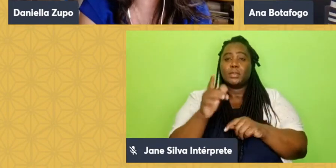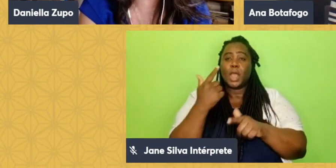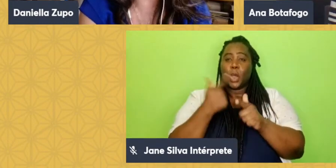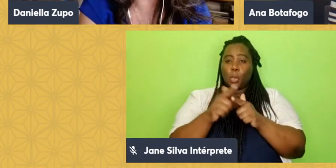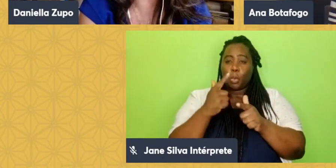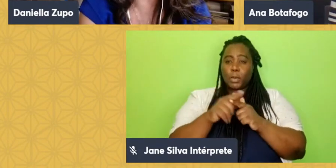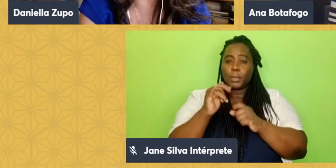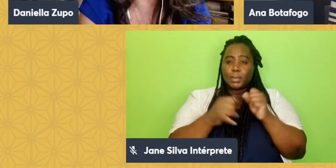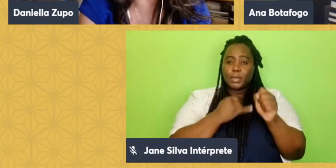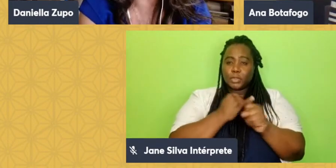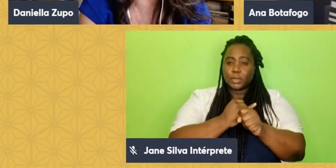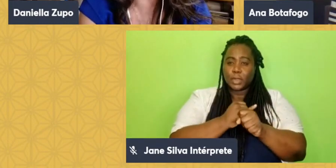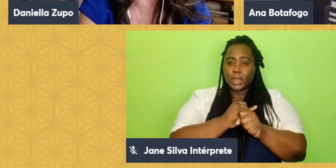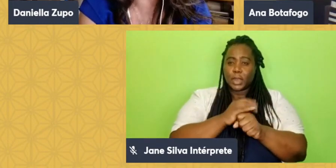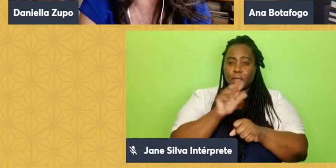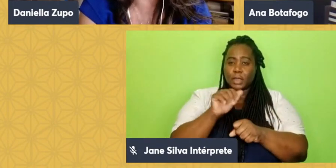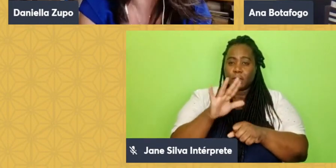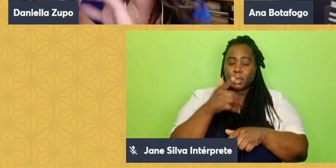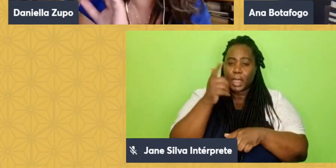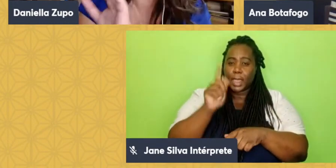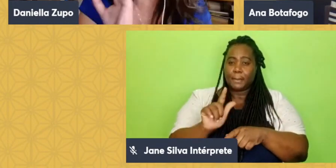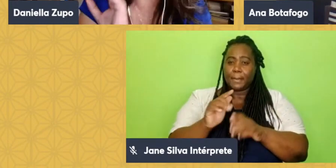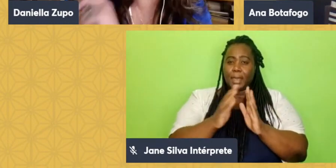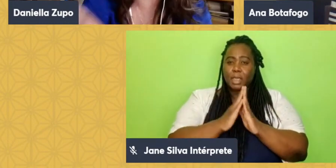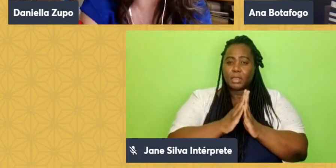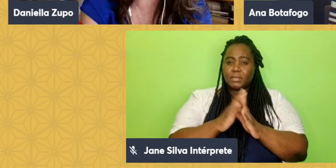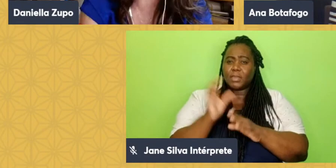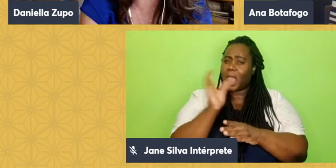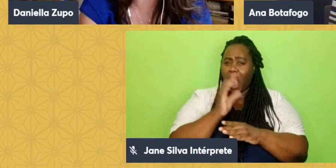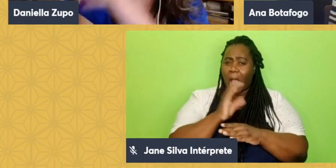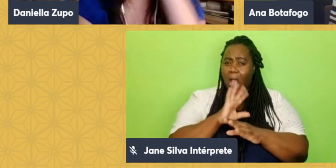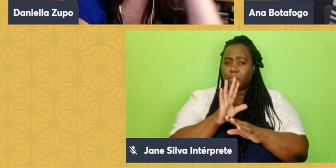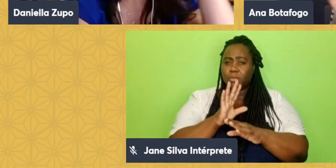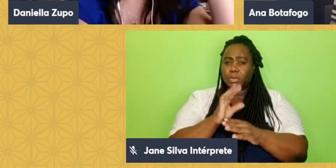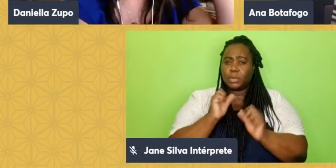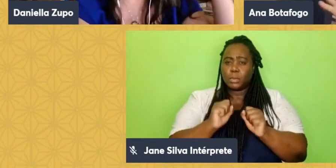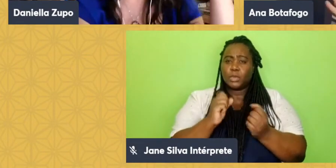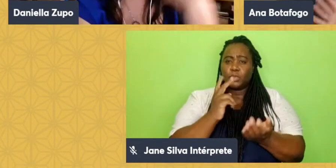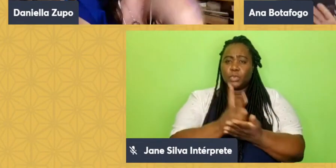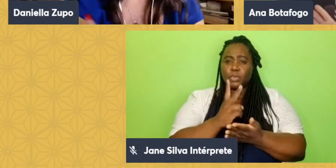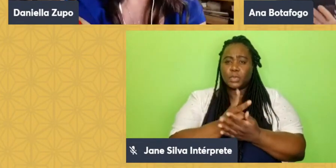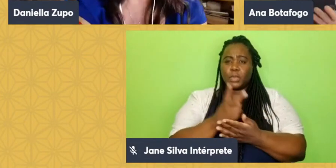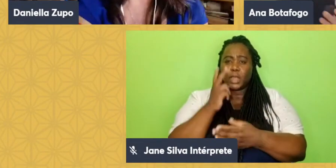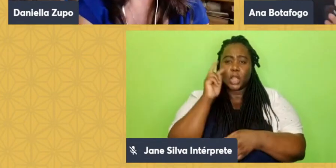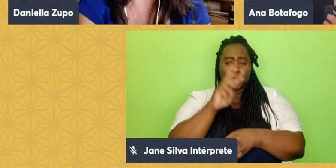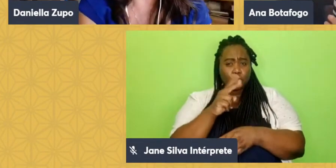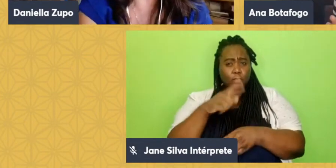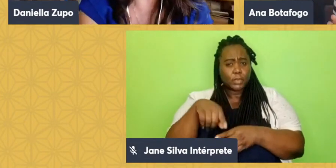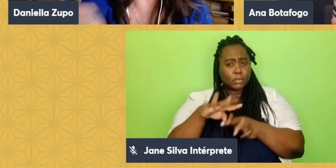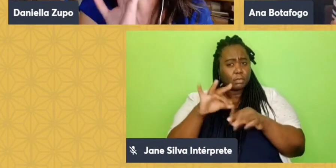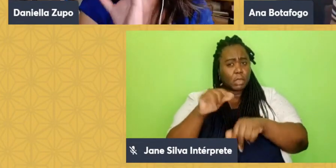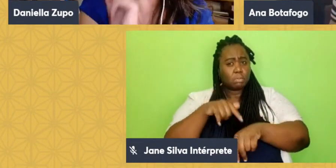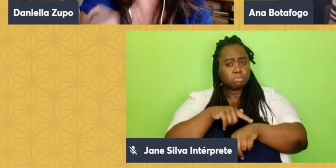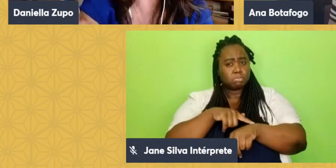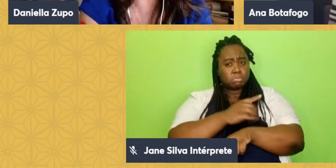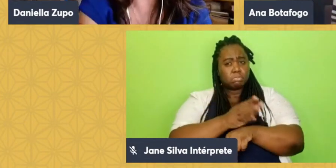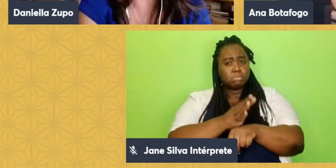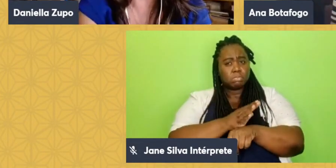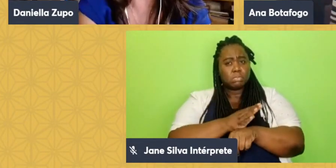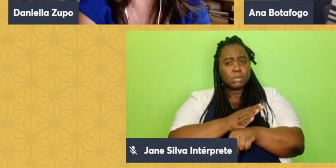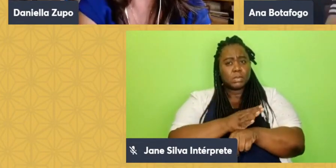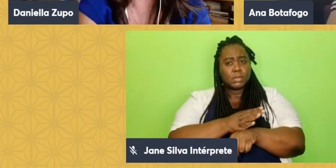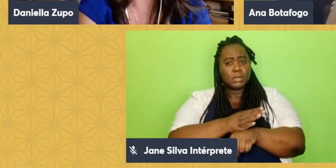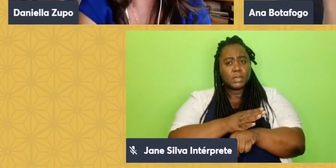probleminha de conexão humana repete por favor não foi bem rápido pode correr porque eu tô vendo vocês o tempo todo merece de